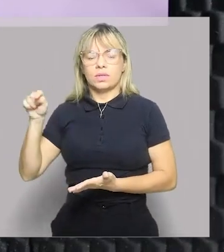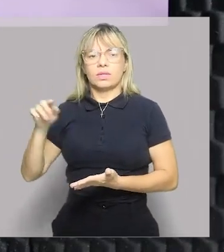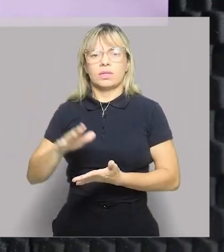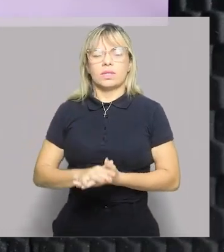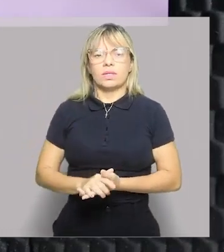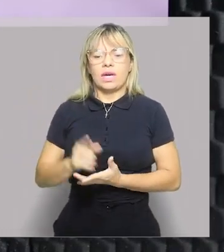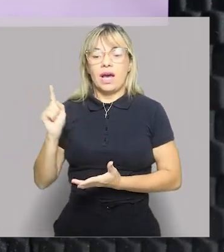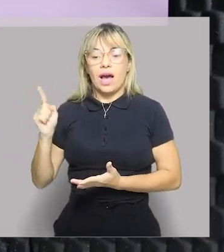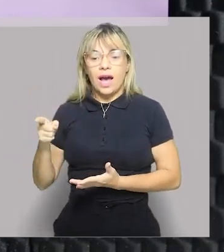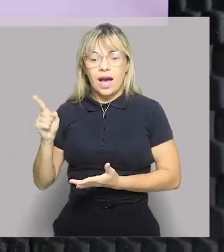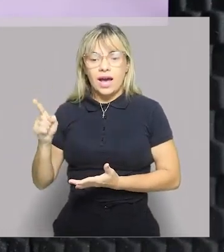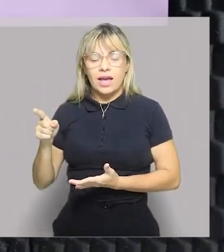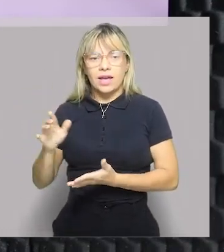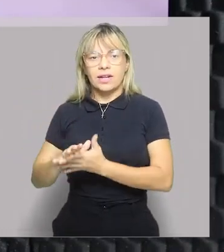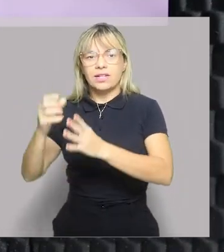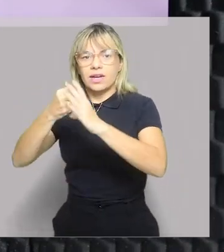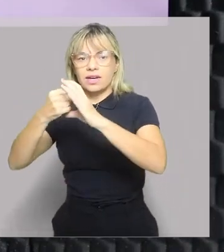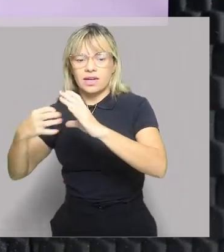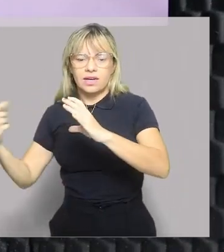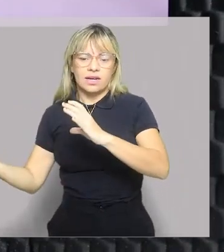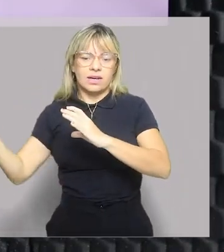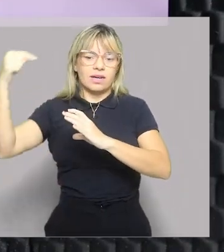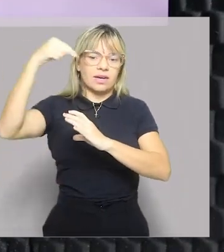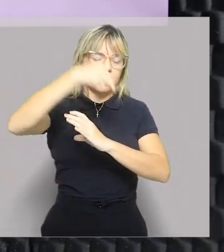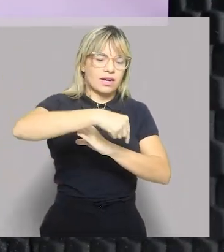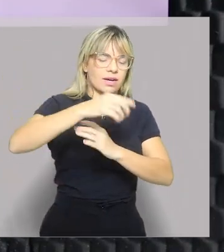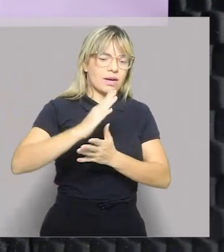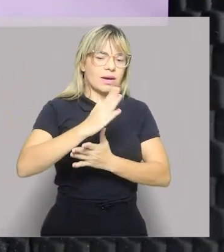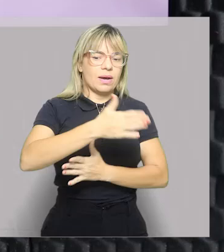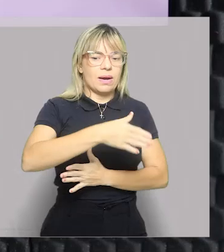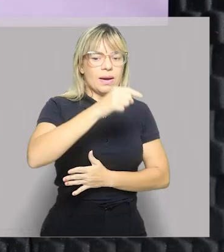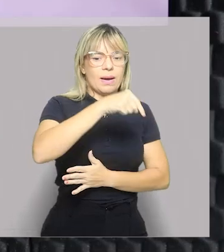que determina a